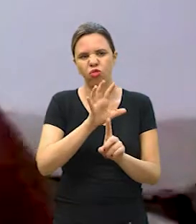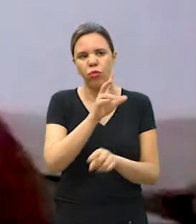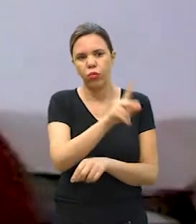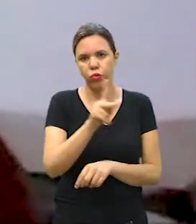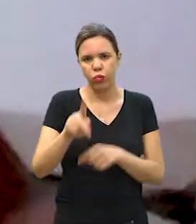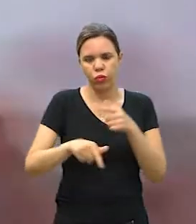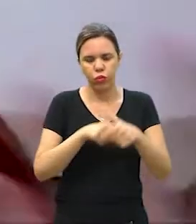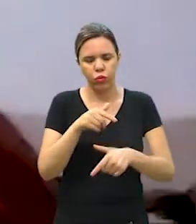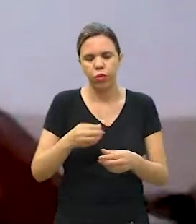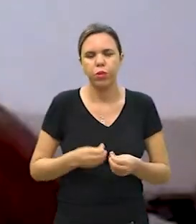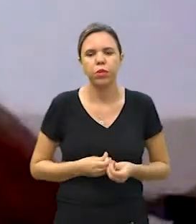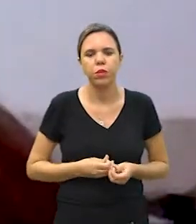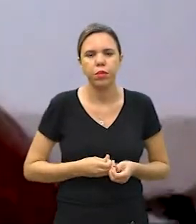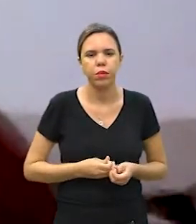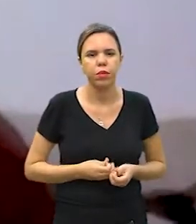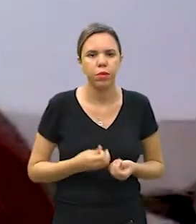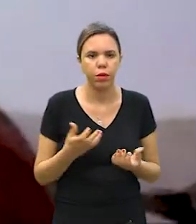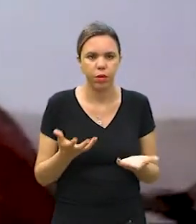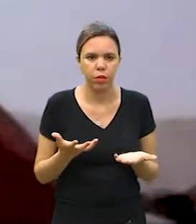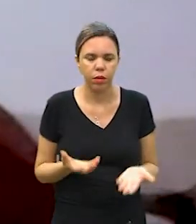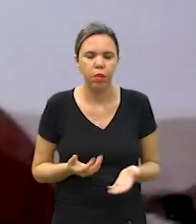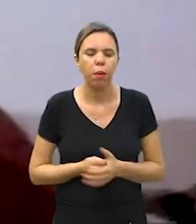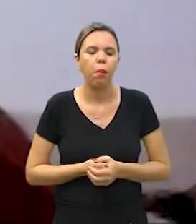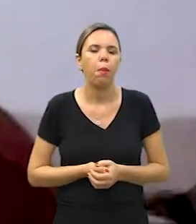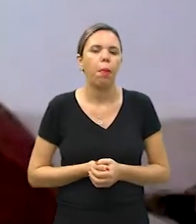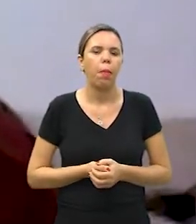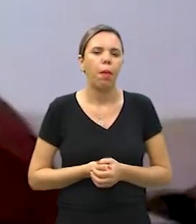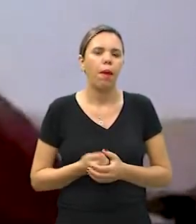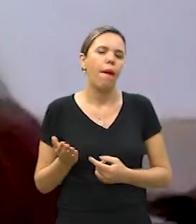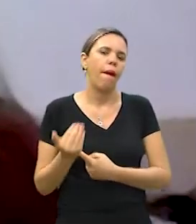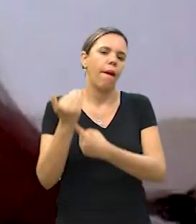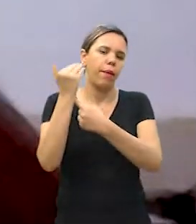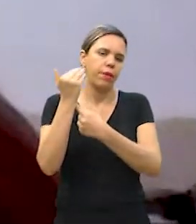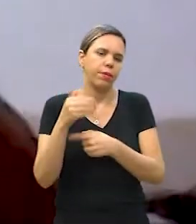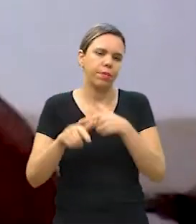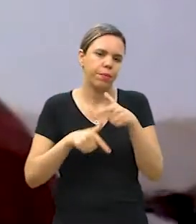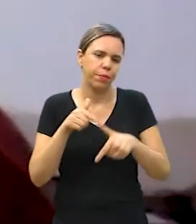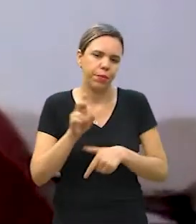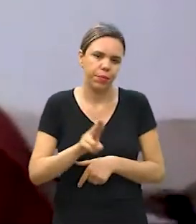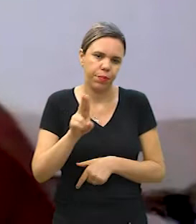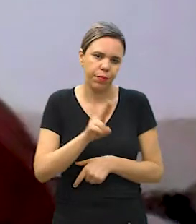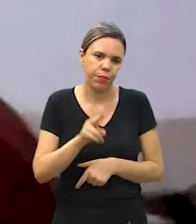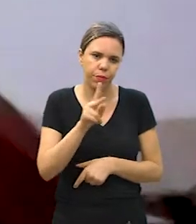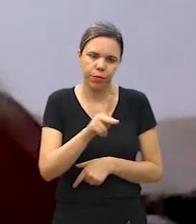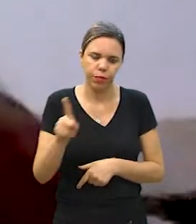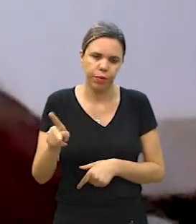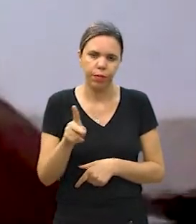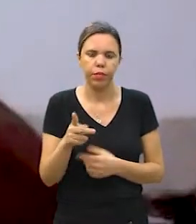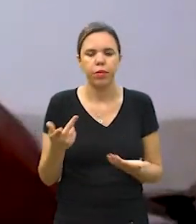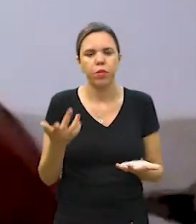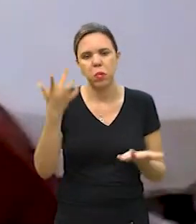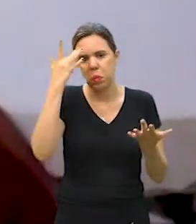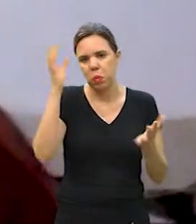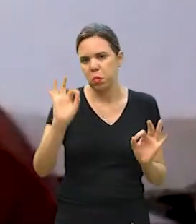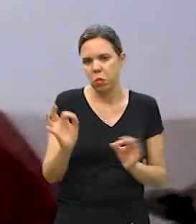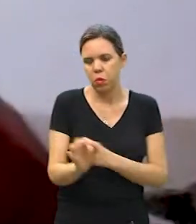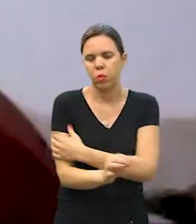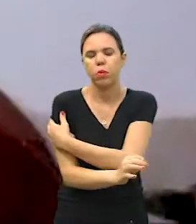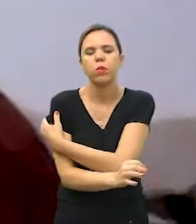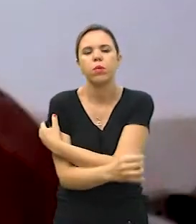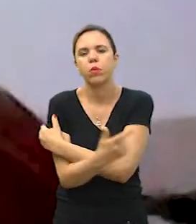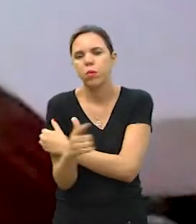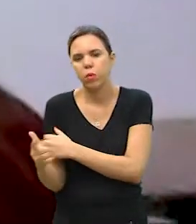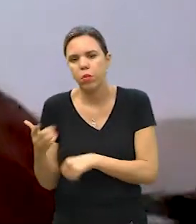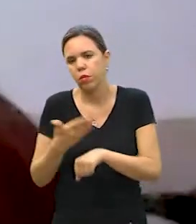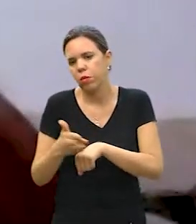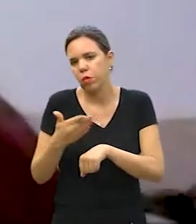para o professor e a professora, né, querendo uma tecnologia para ser usada, e o professor e a professora não sabia, porque